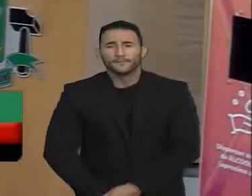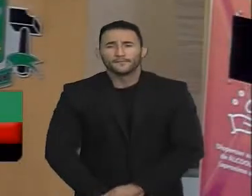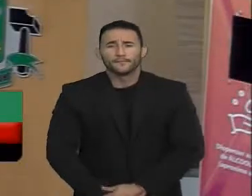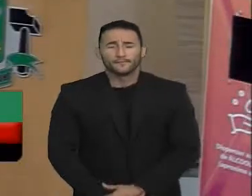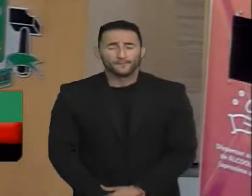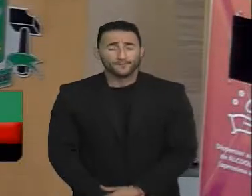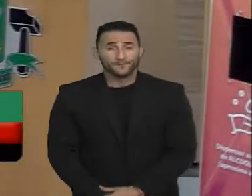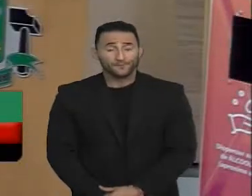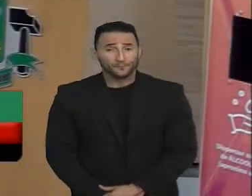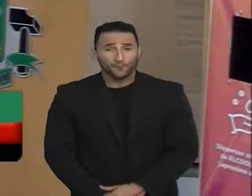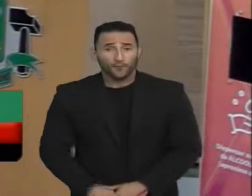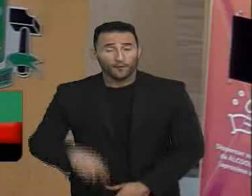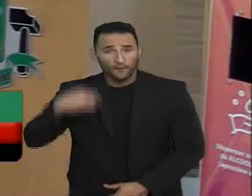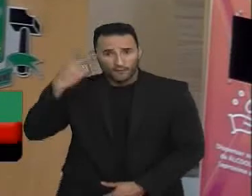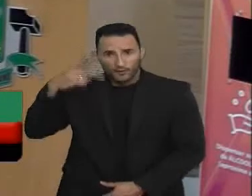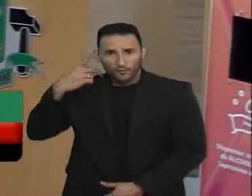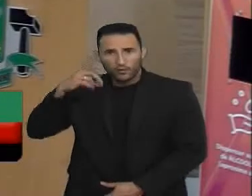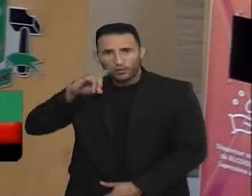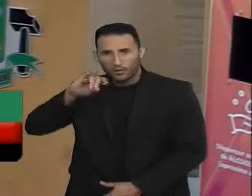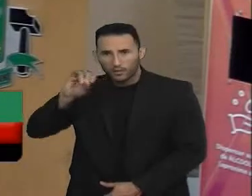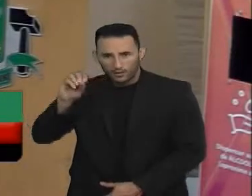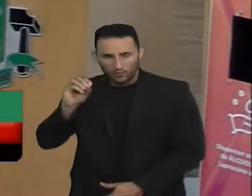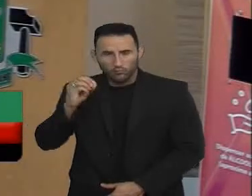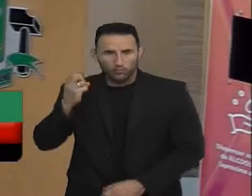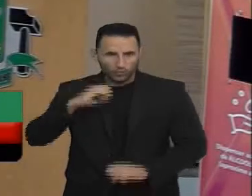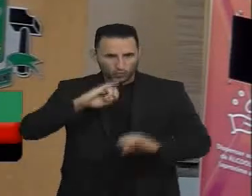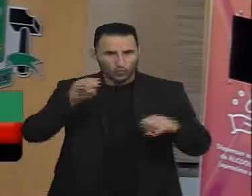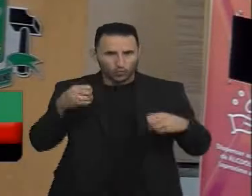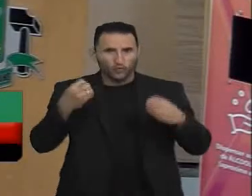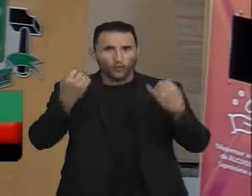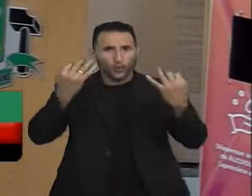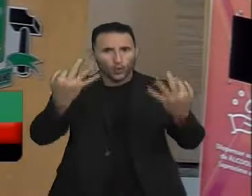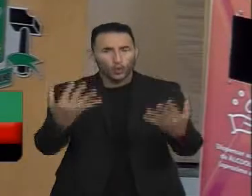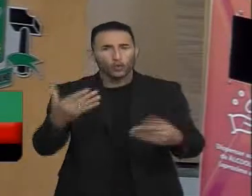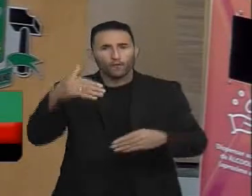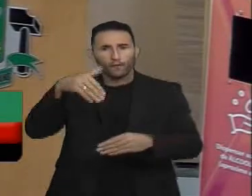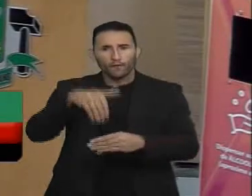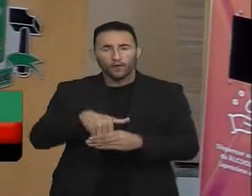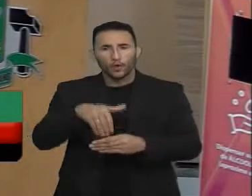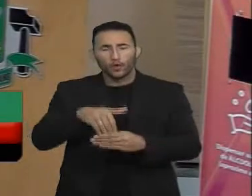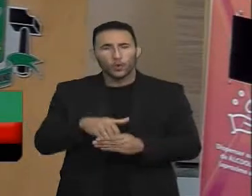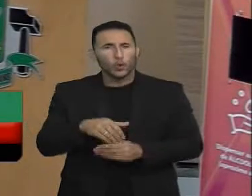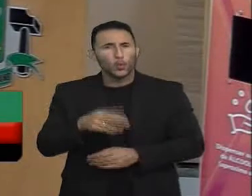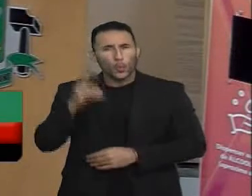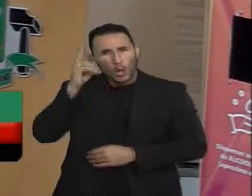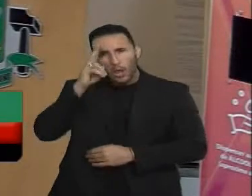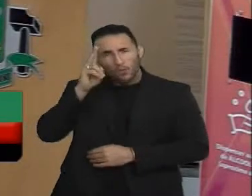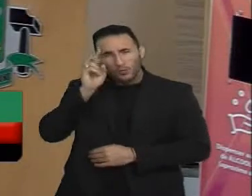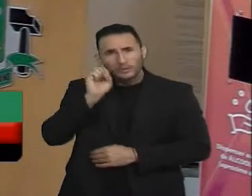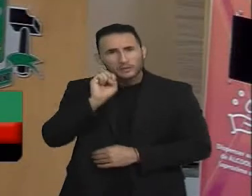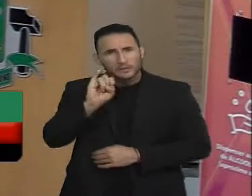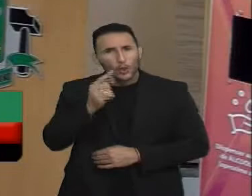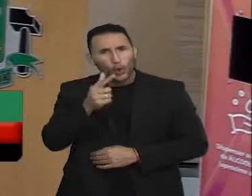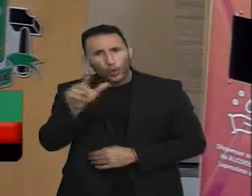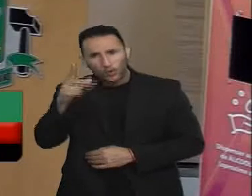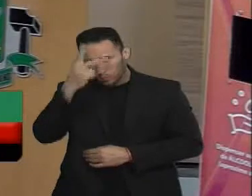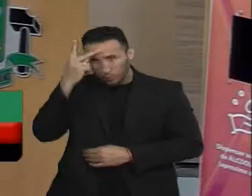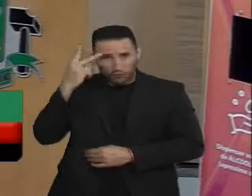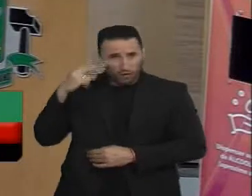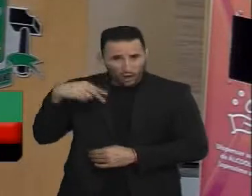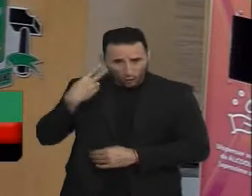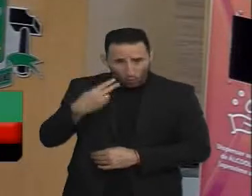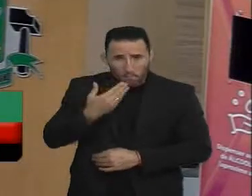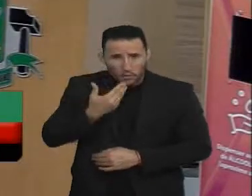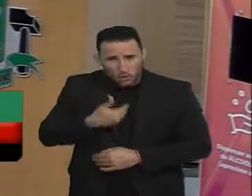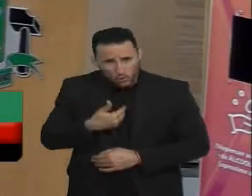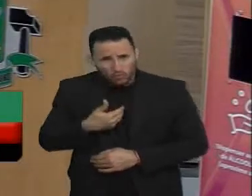Justificou o voto, vereador Délbio. Não me recordo se tem mais algum vereador que pediu para justificar o voto. Só pedindo